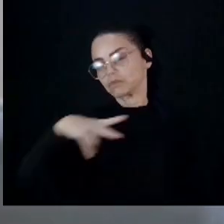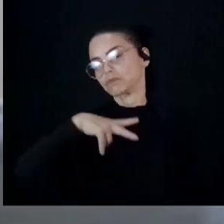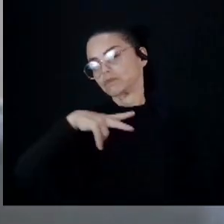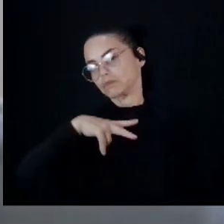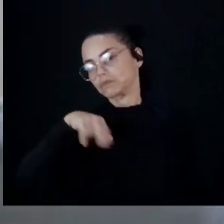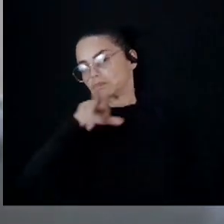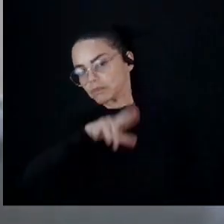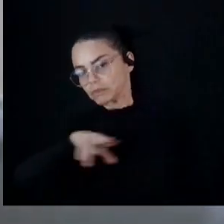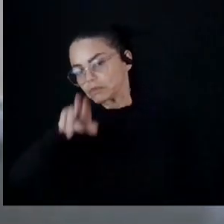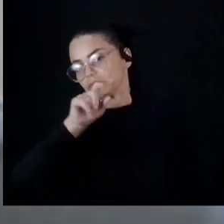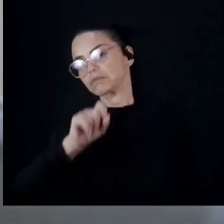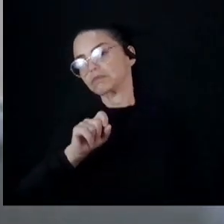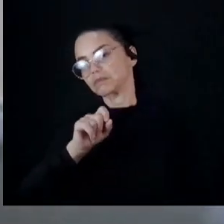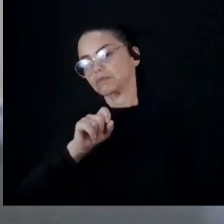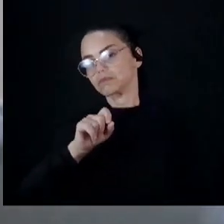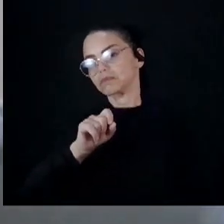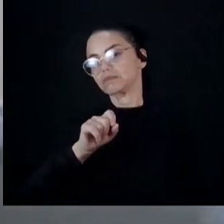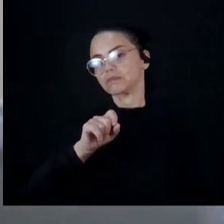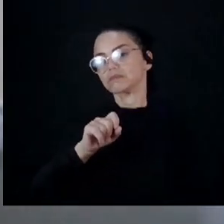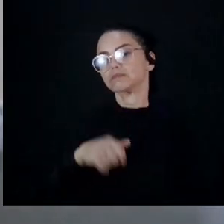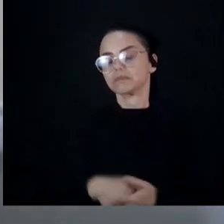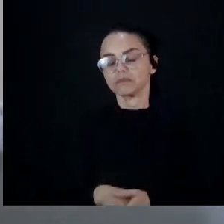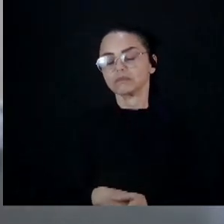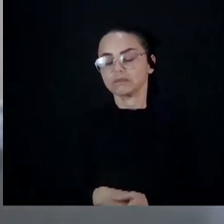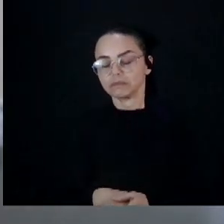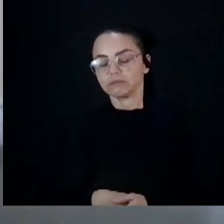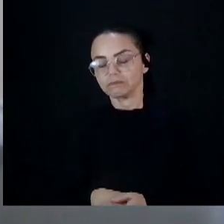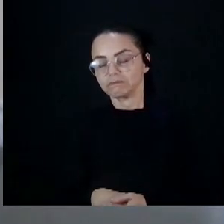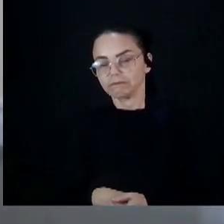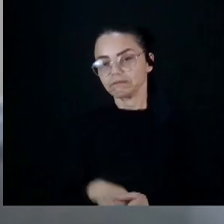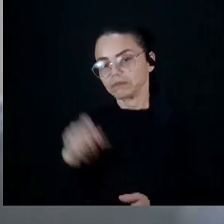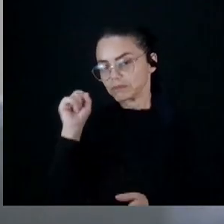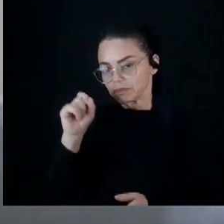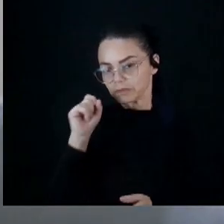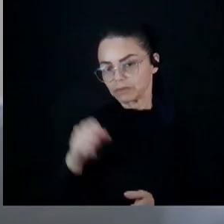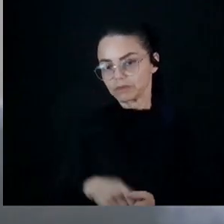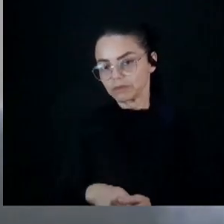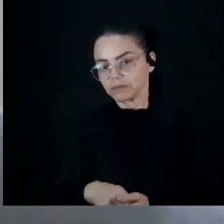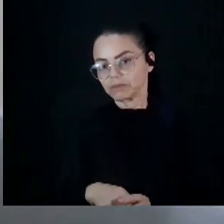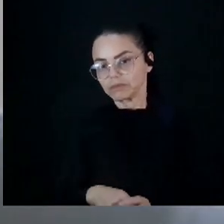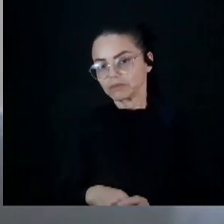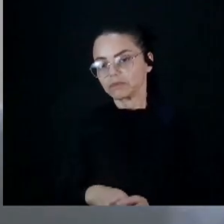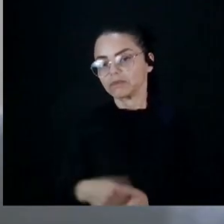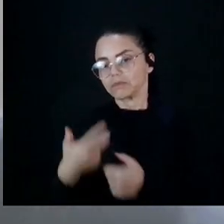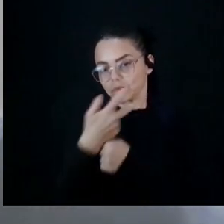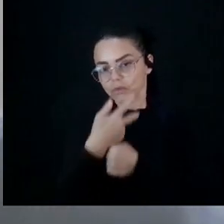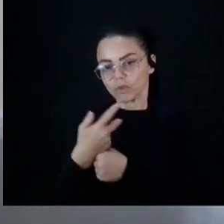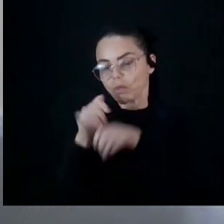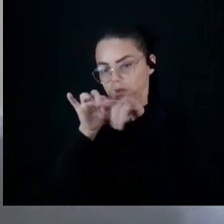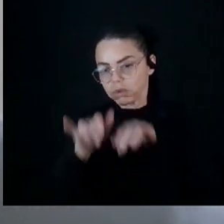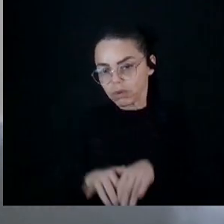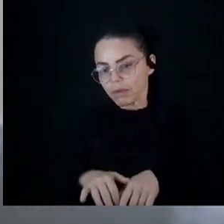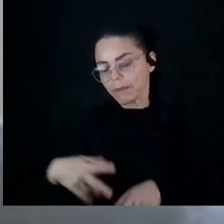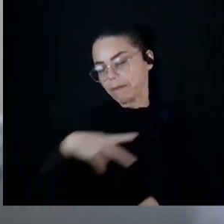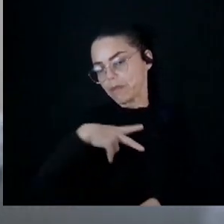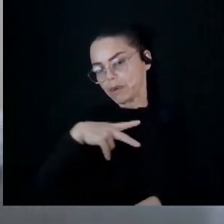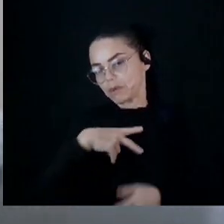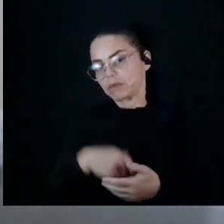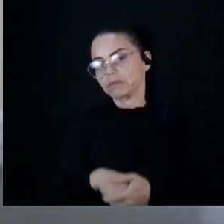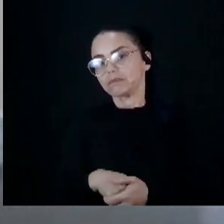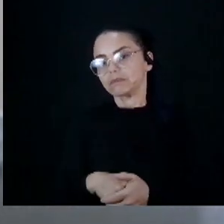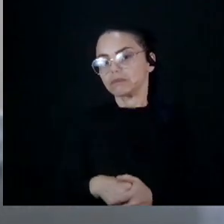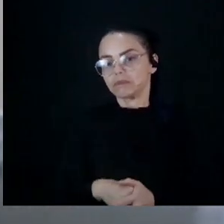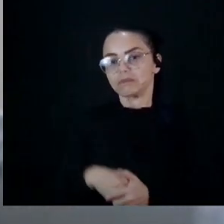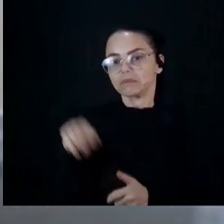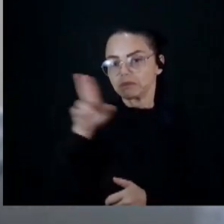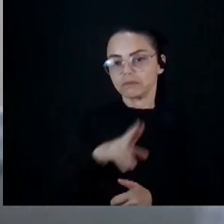usados para o fim que eles estão sendo, né, que se diz que eles vão ser usados. Não, ele está sendo usado ali só para